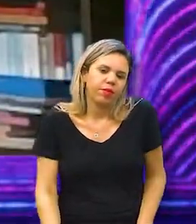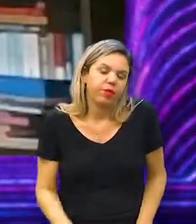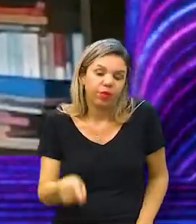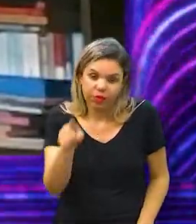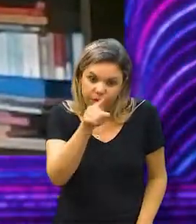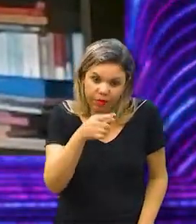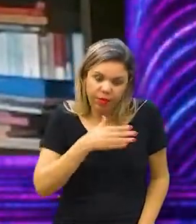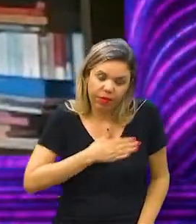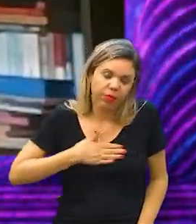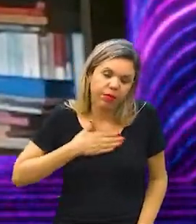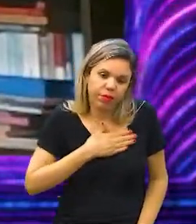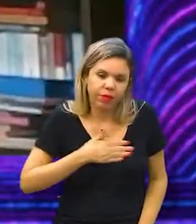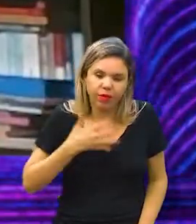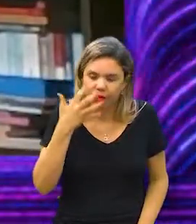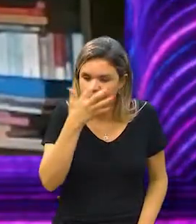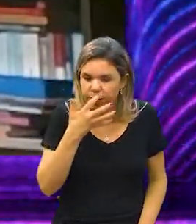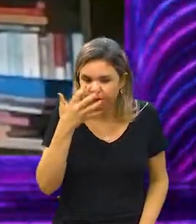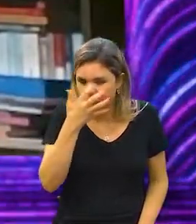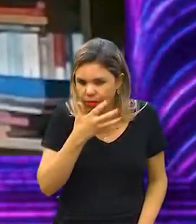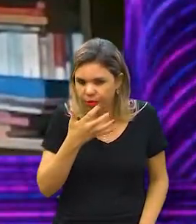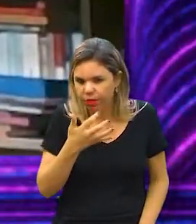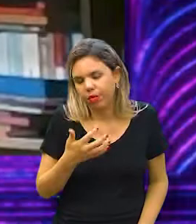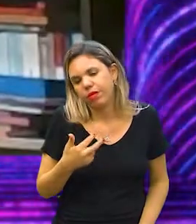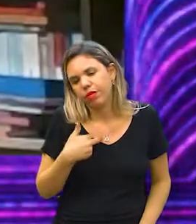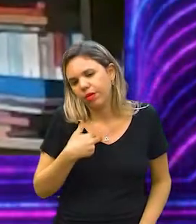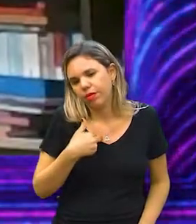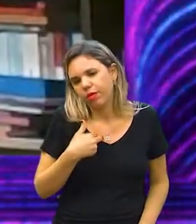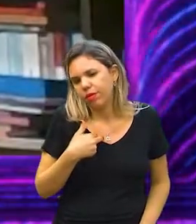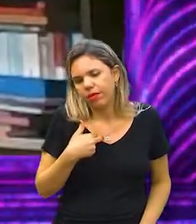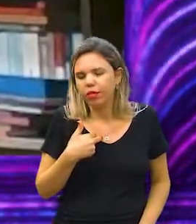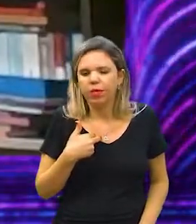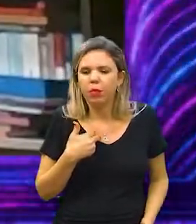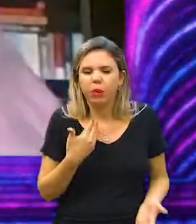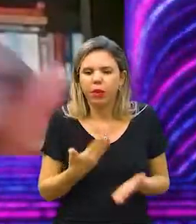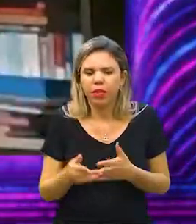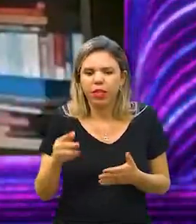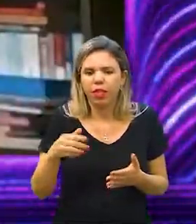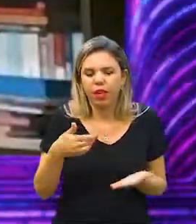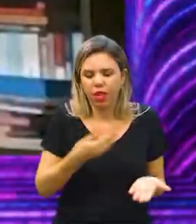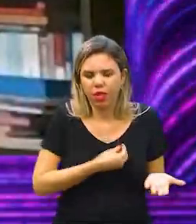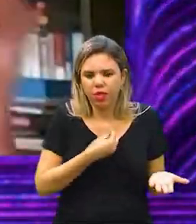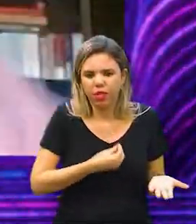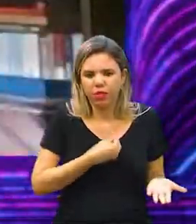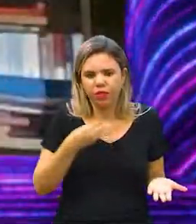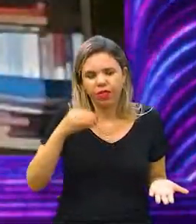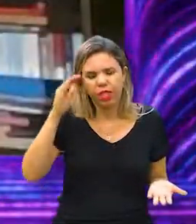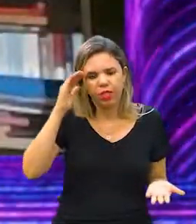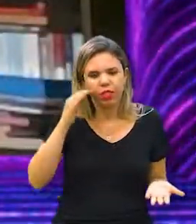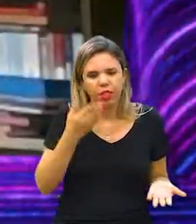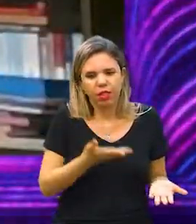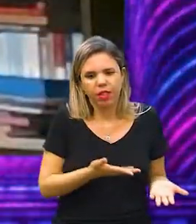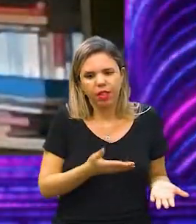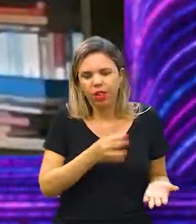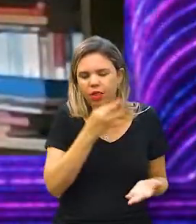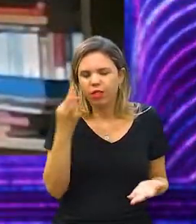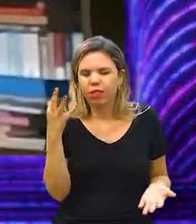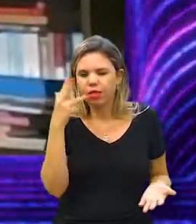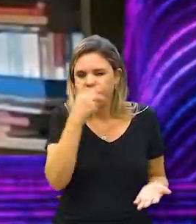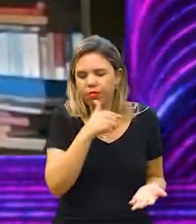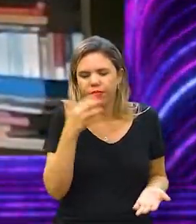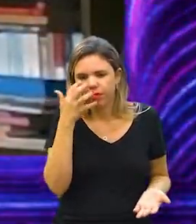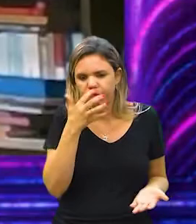Gente, se você gosta de romance, não dá para deixar o Coreano em Minha Vida de lado. Ele tá com uma edição muito